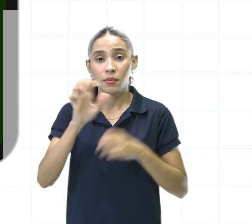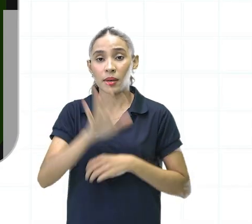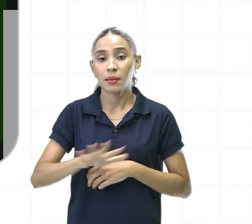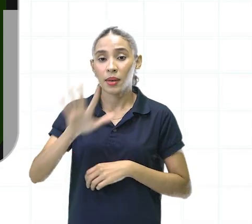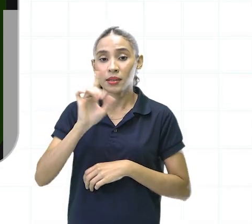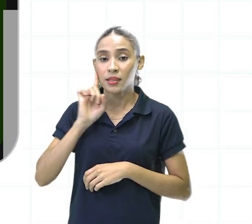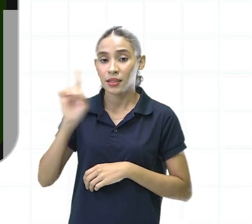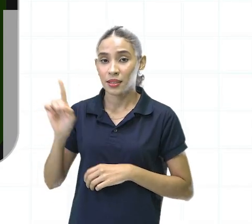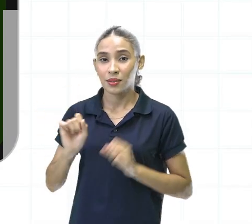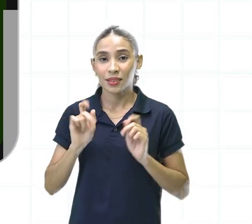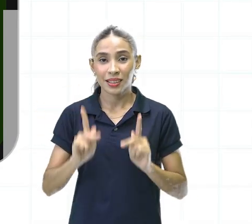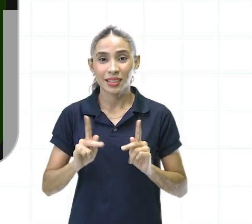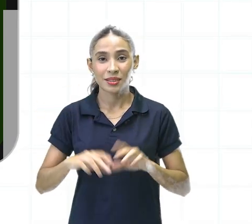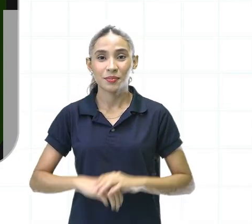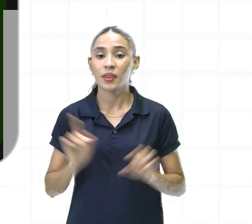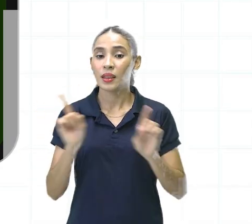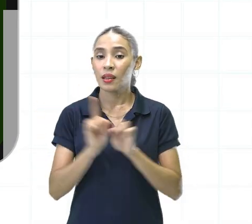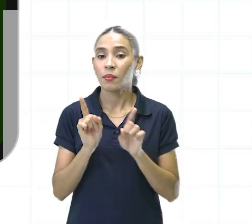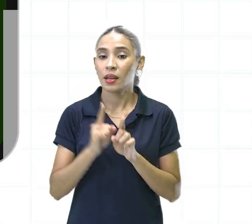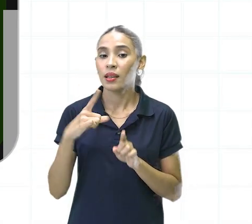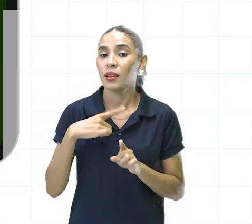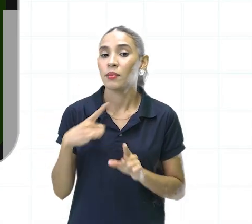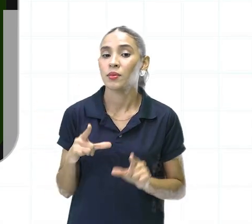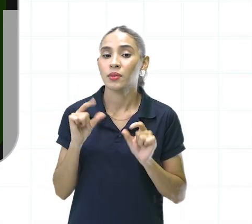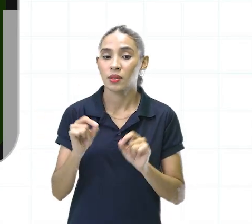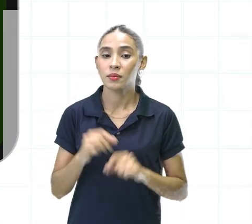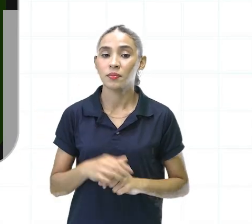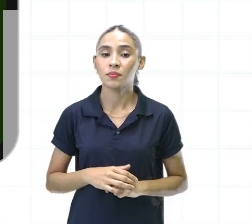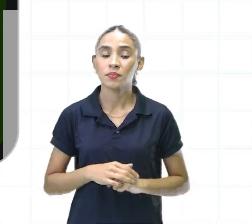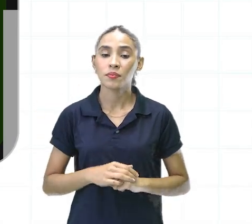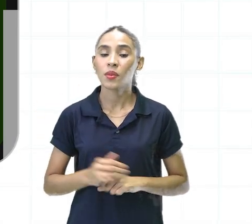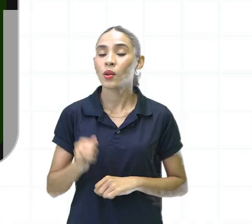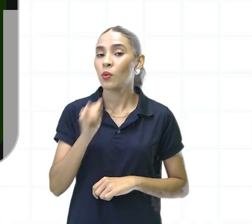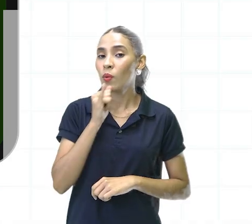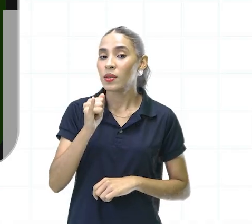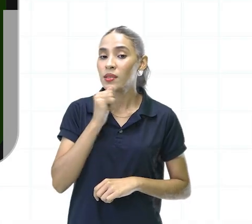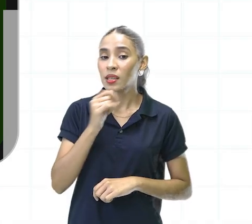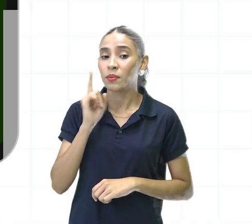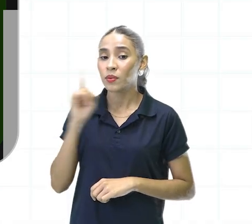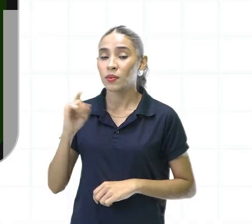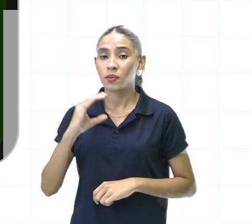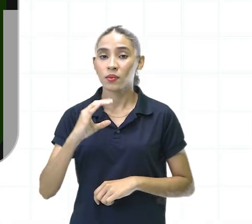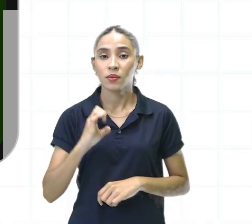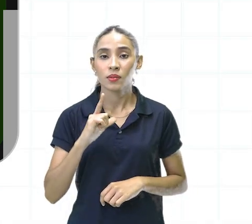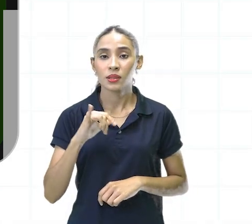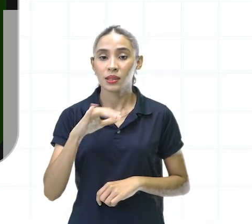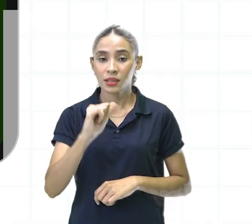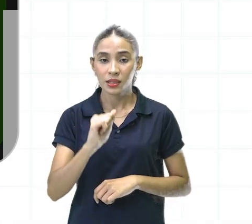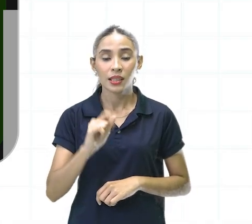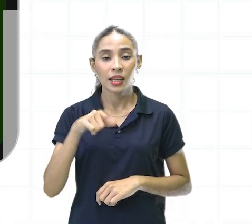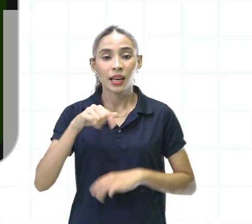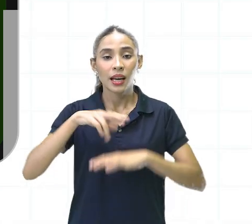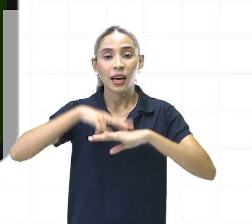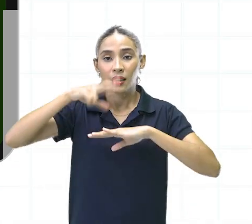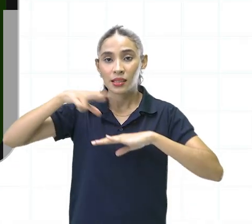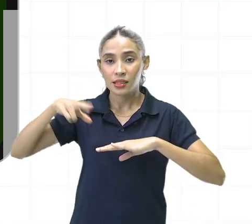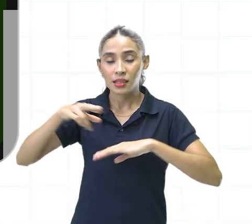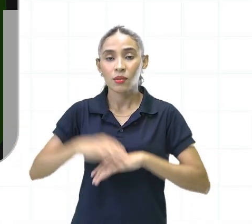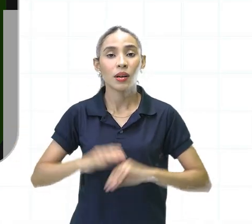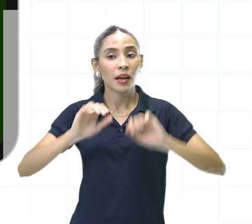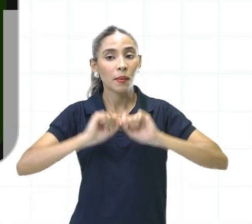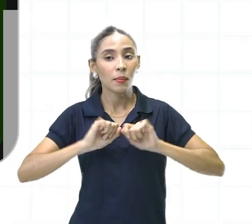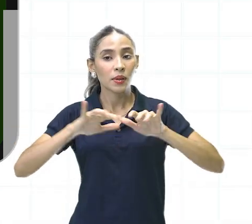ok? Ok? E temos também um exemplo aí com a Cecília, que